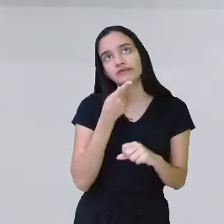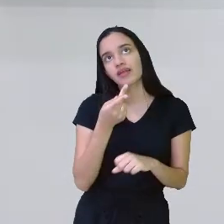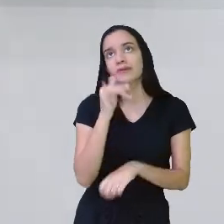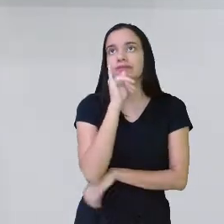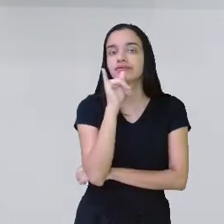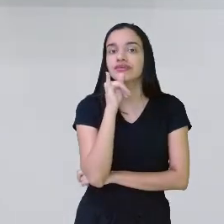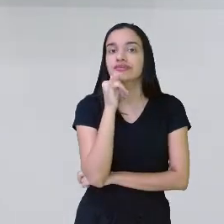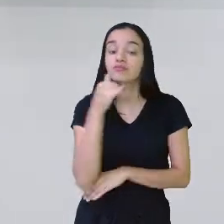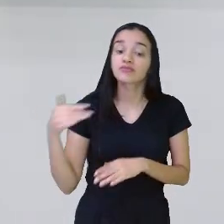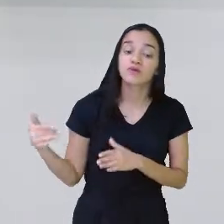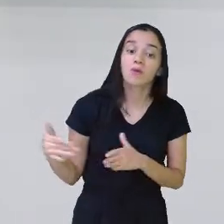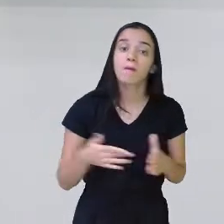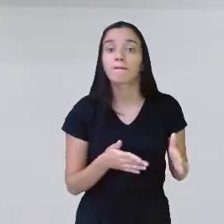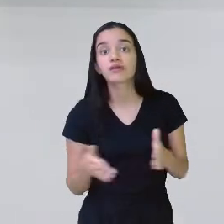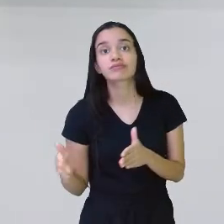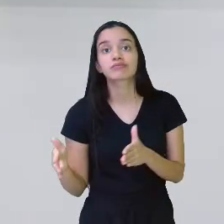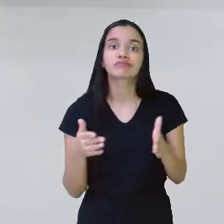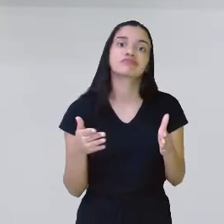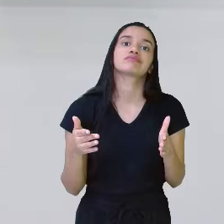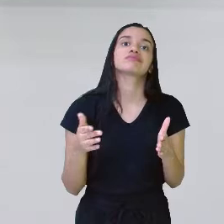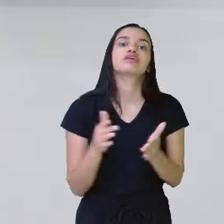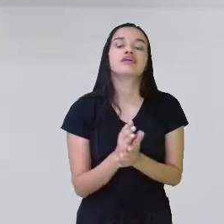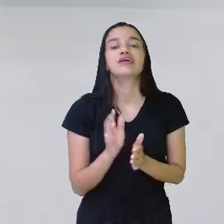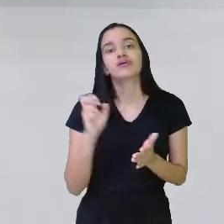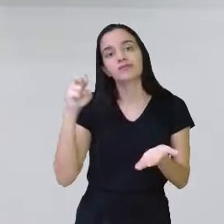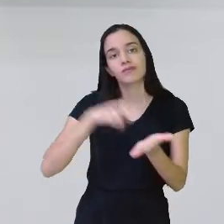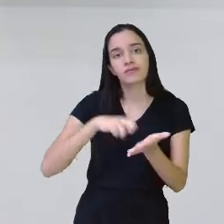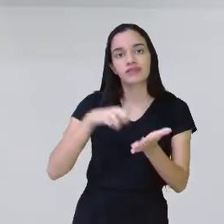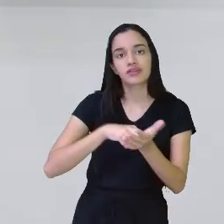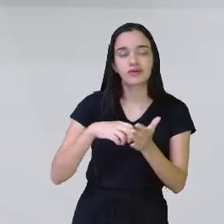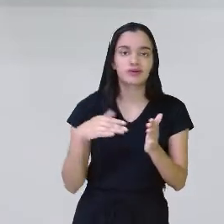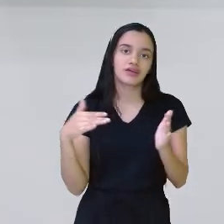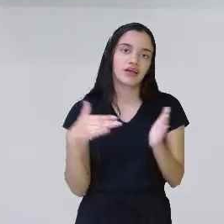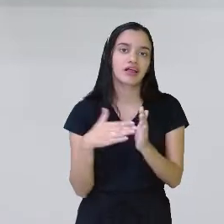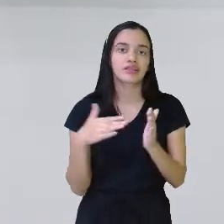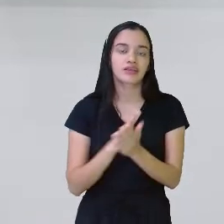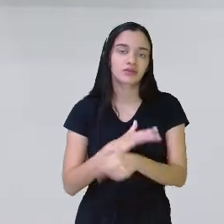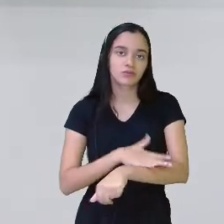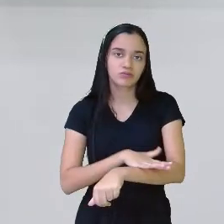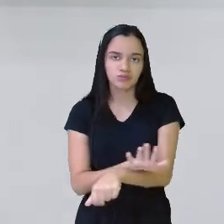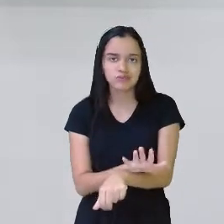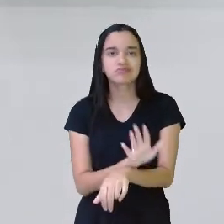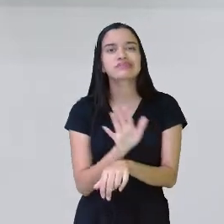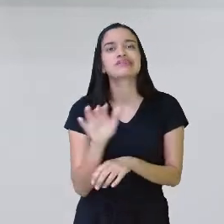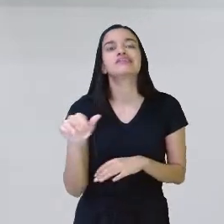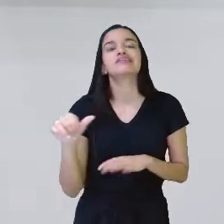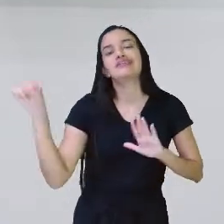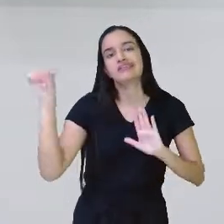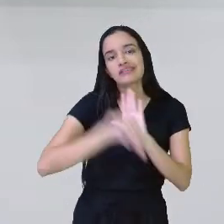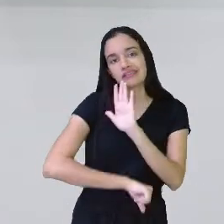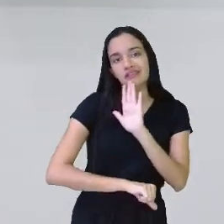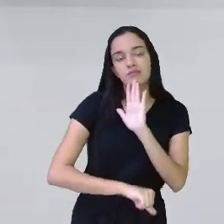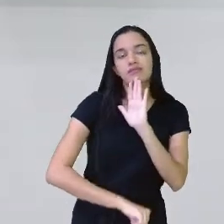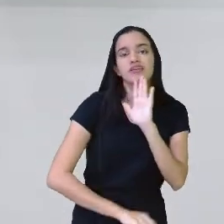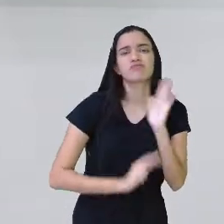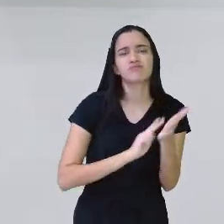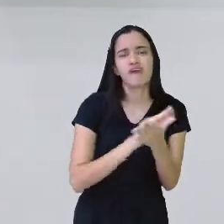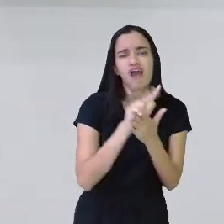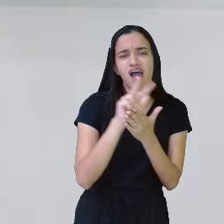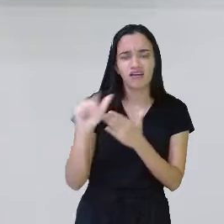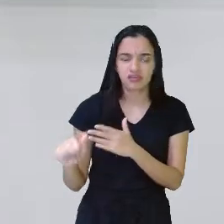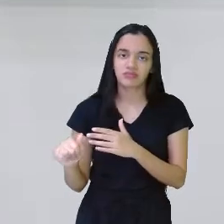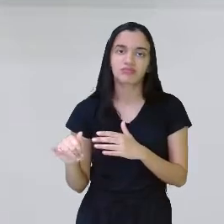do percurso penal até que o racismo vire crime. Então, a gente tem uma